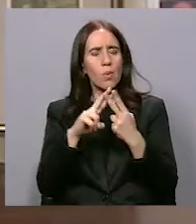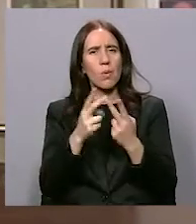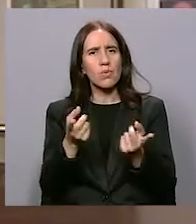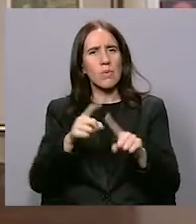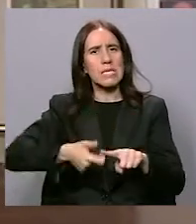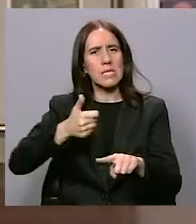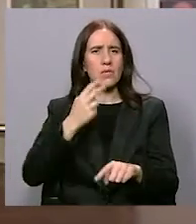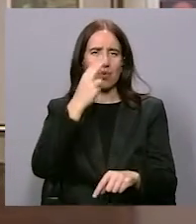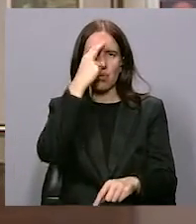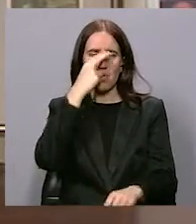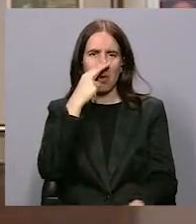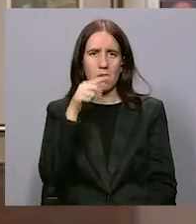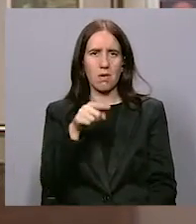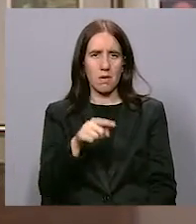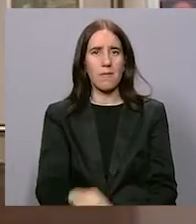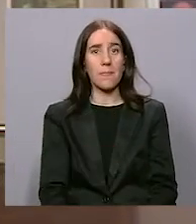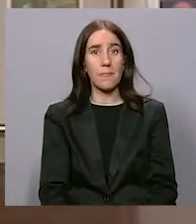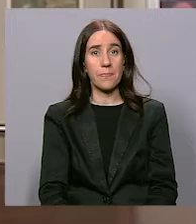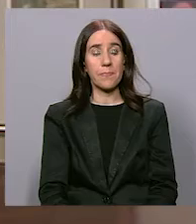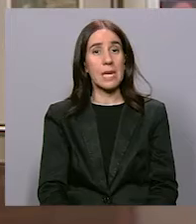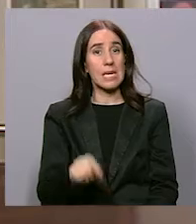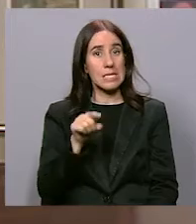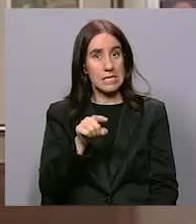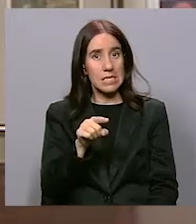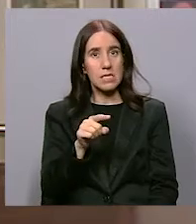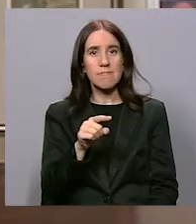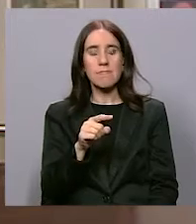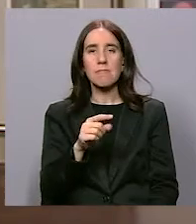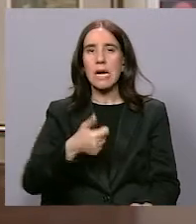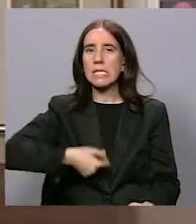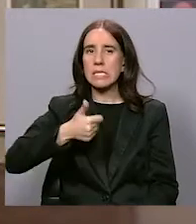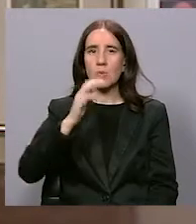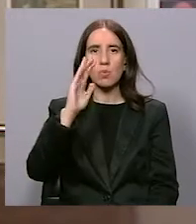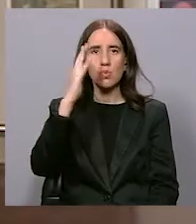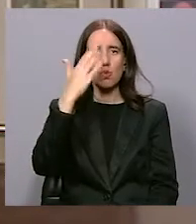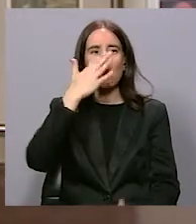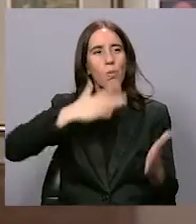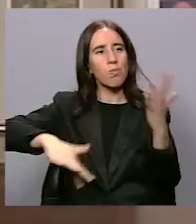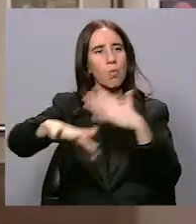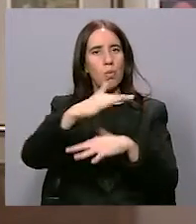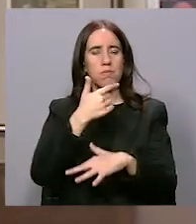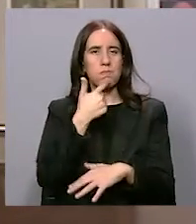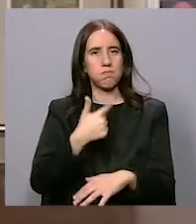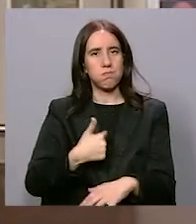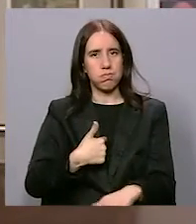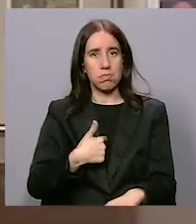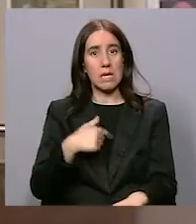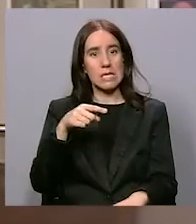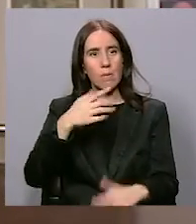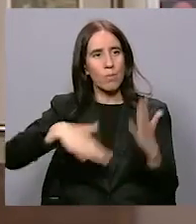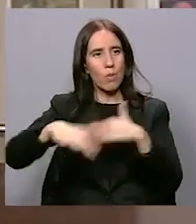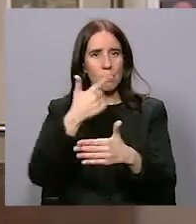grandes encontros com essa história esta é a palavra de ordem que vem do povo